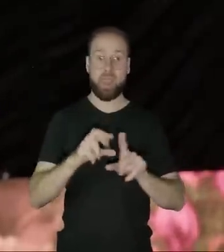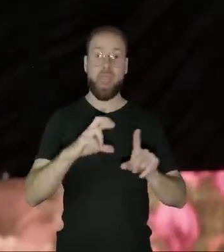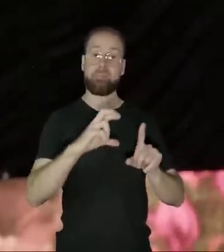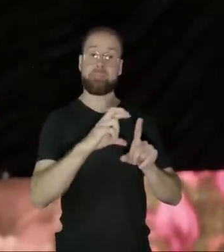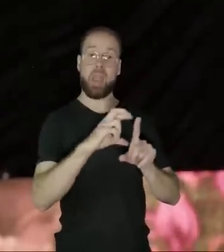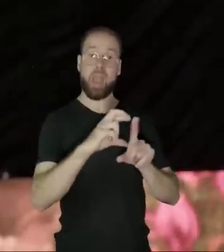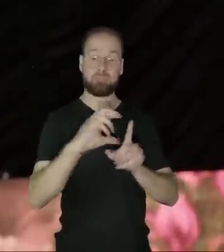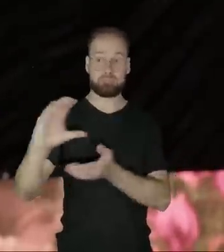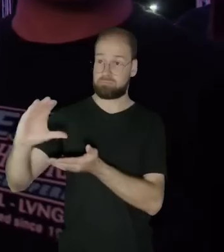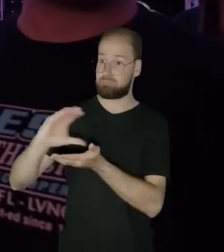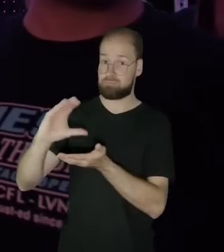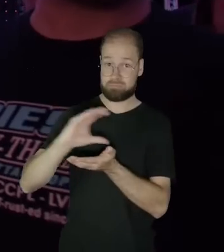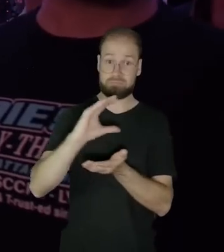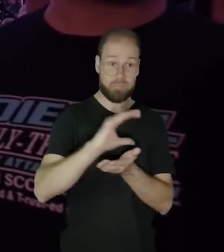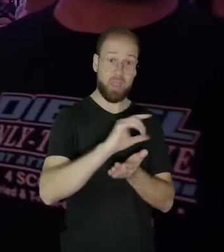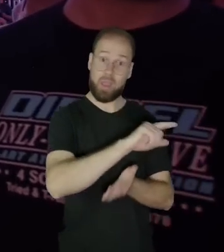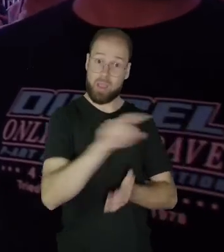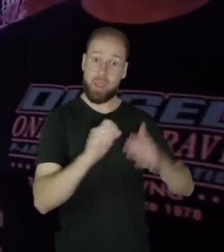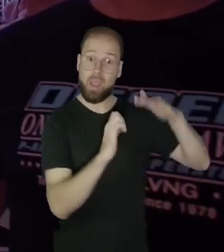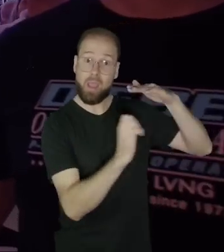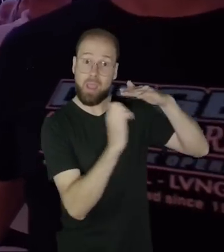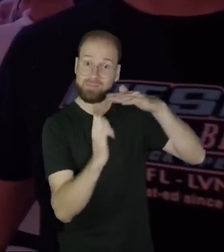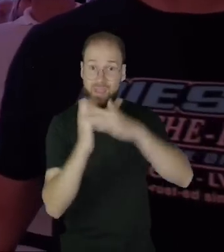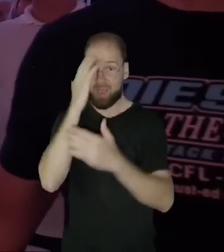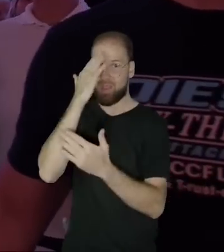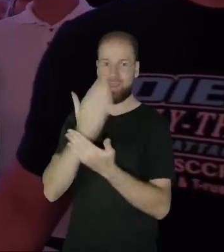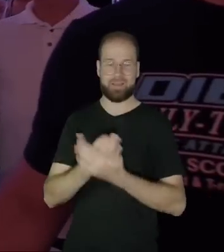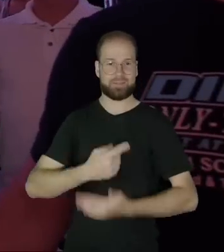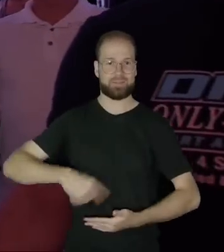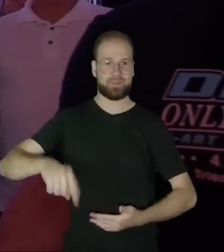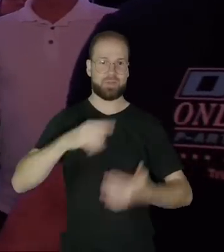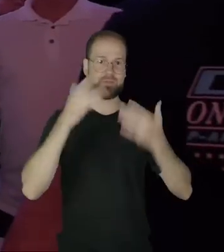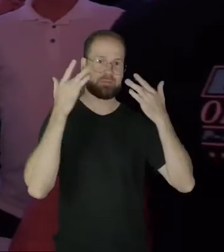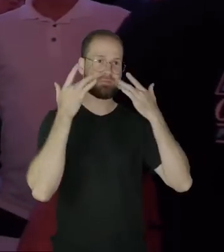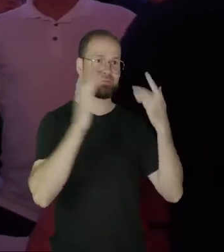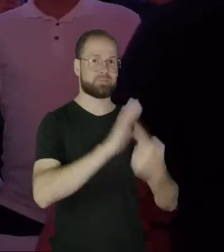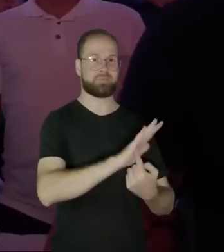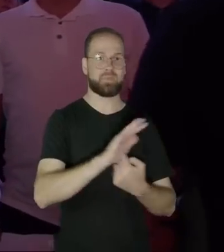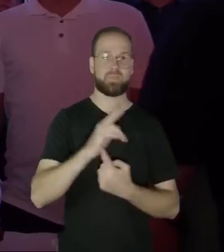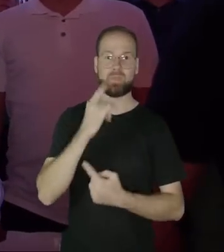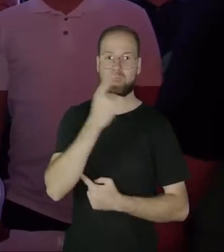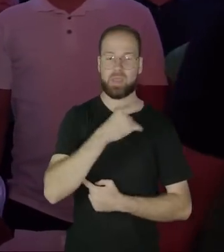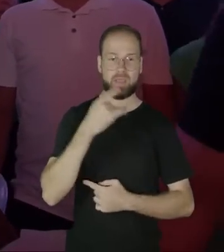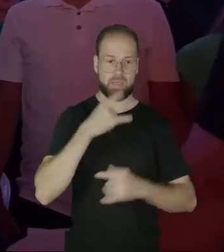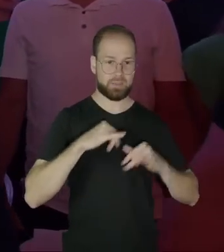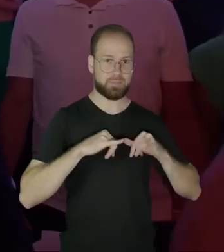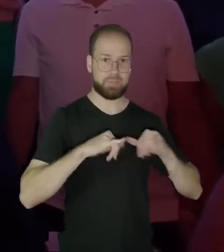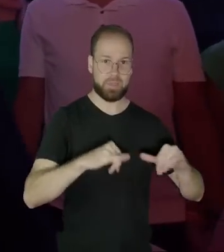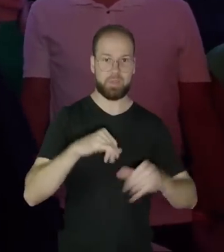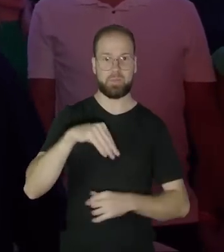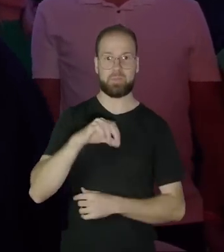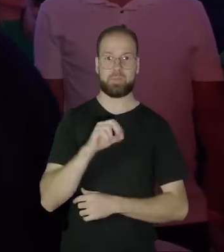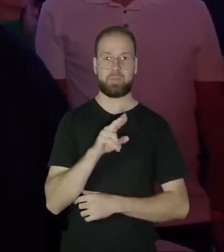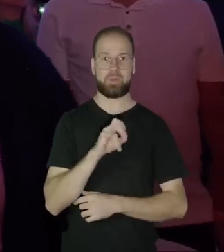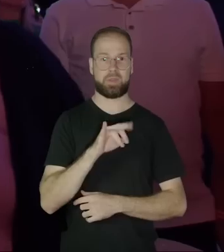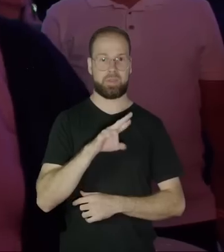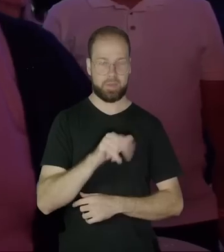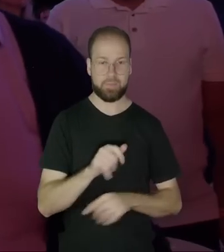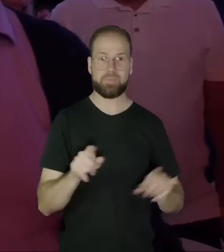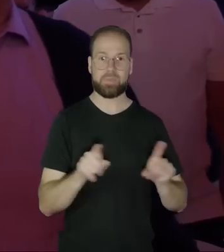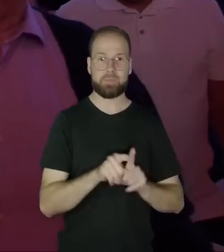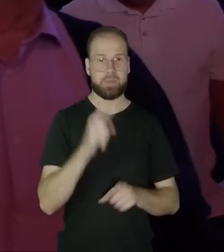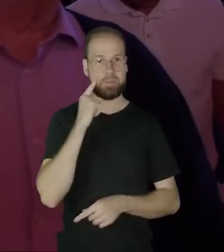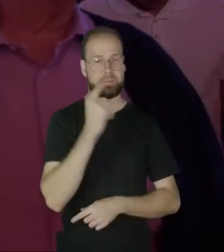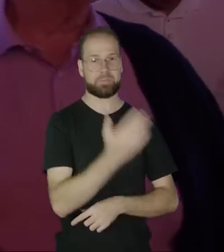que acreditaram na gente para fazer esse espetáculo dessa noite. Supermercado Hiper Moreira, a Equatorial,